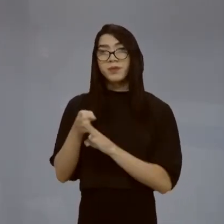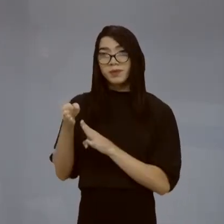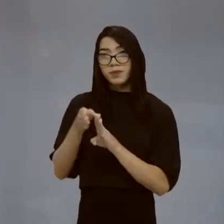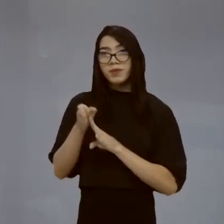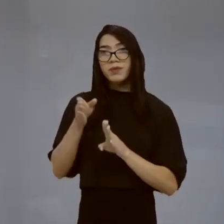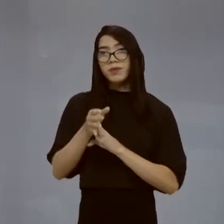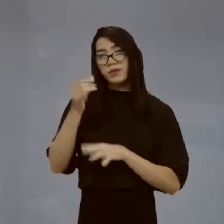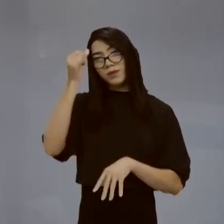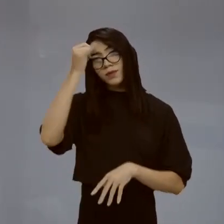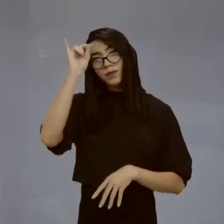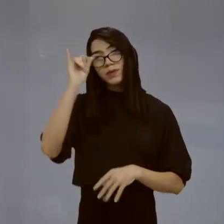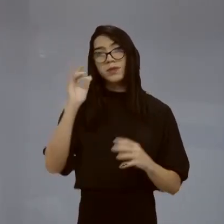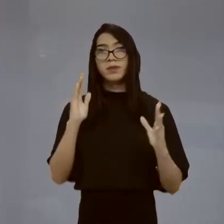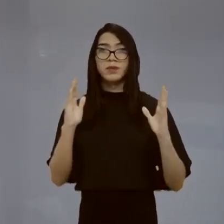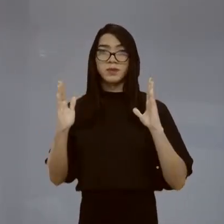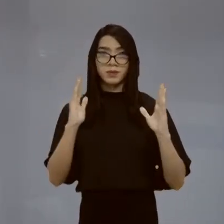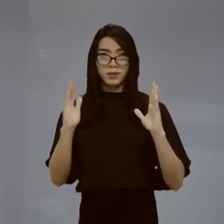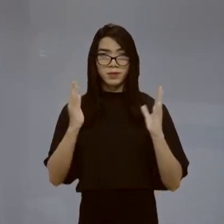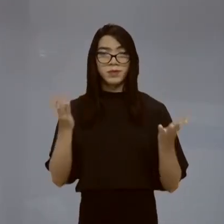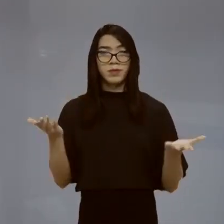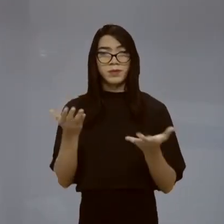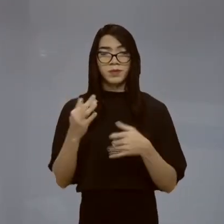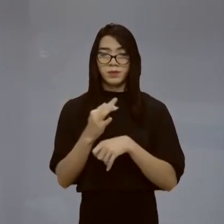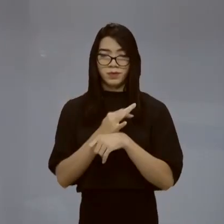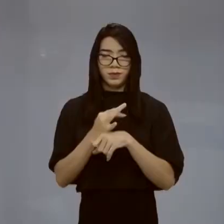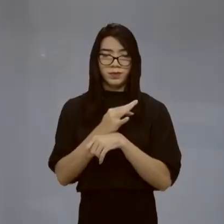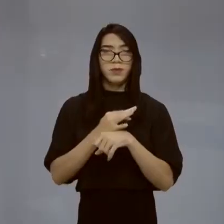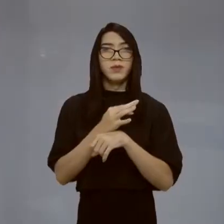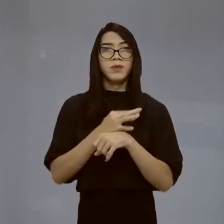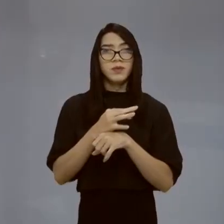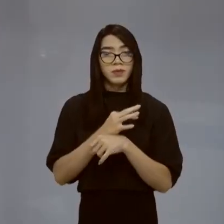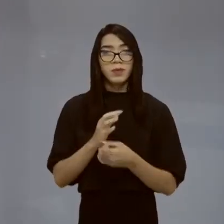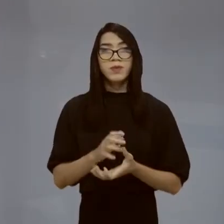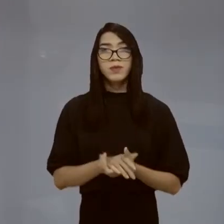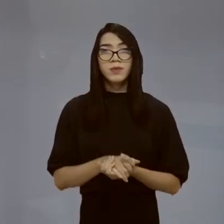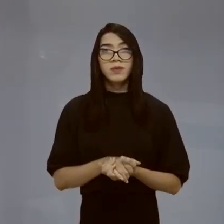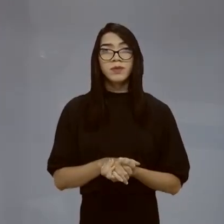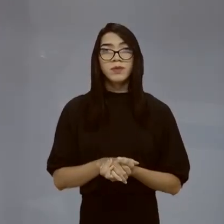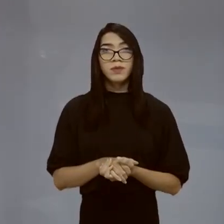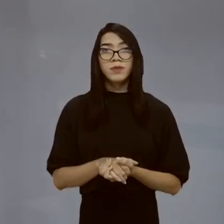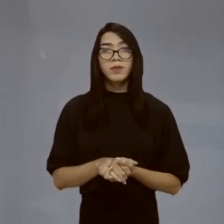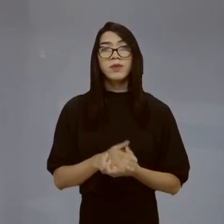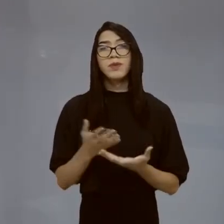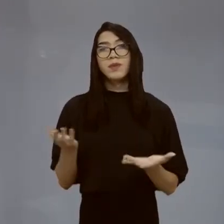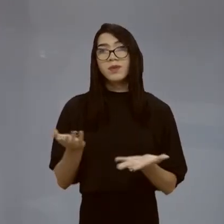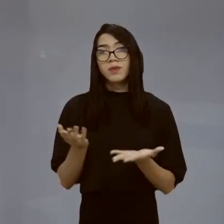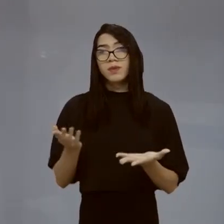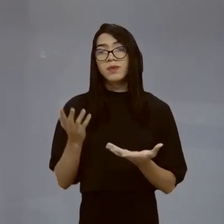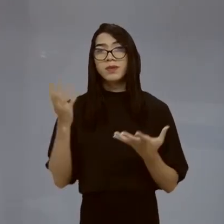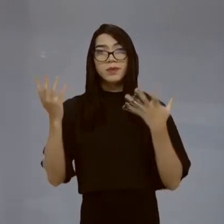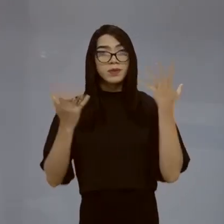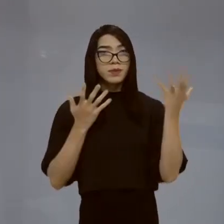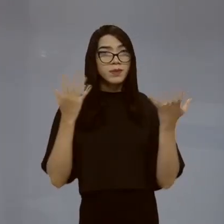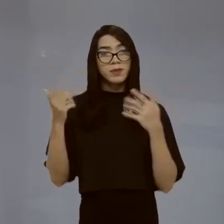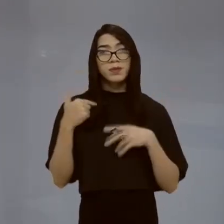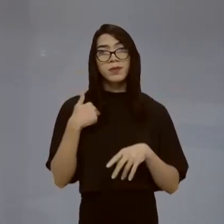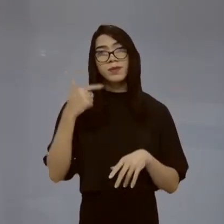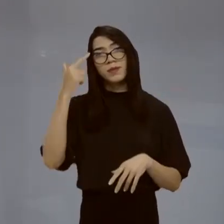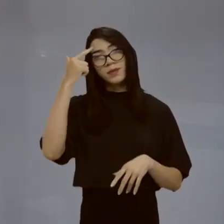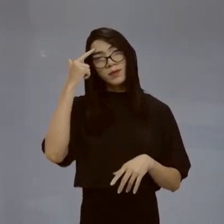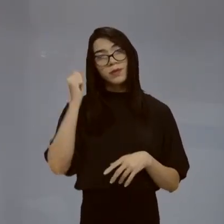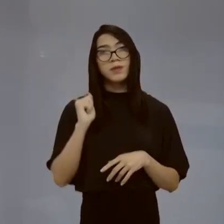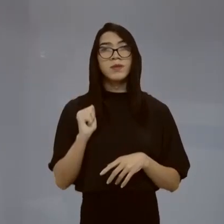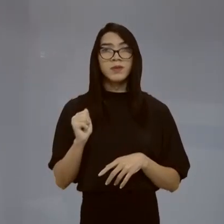máximo durante esse período de férias que as crianças estão mais ociosas. E aí a gente fica pensando, né? Até